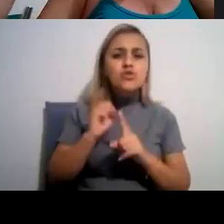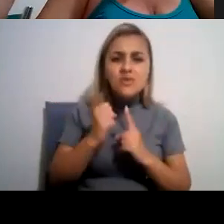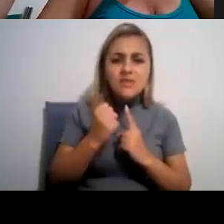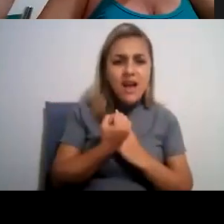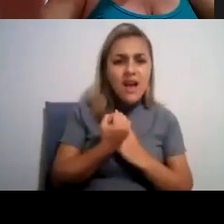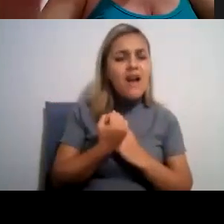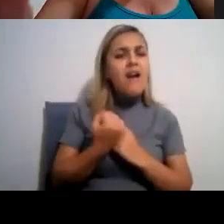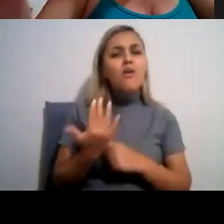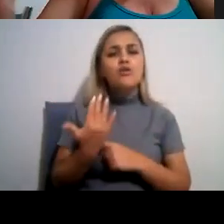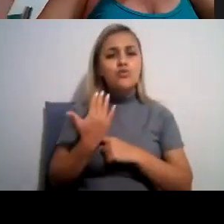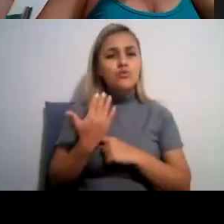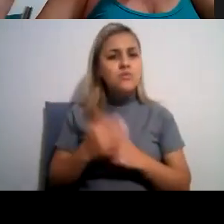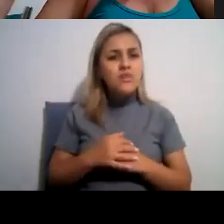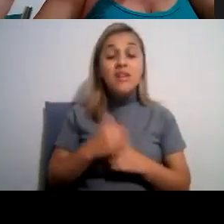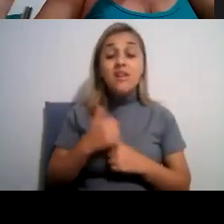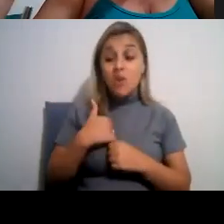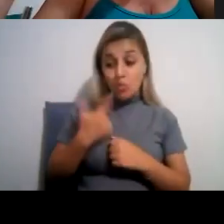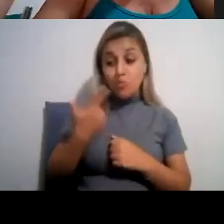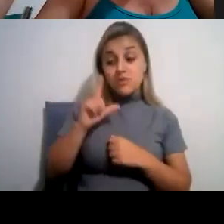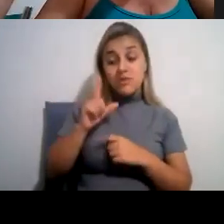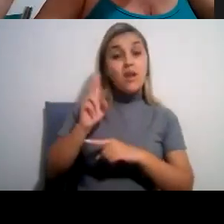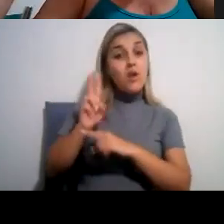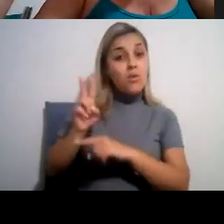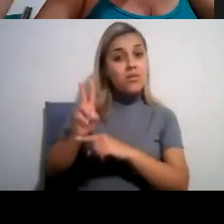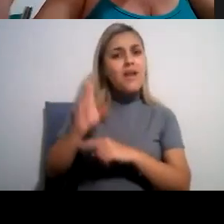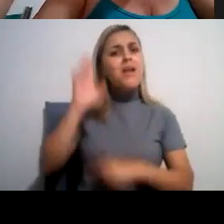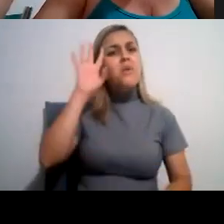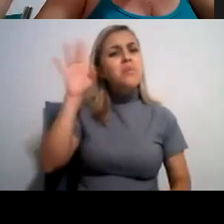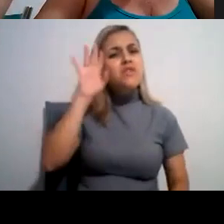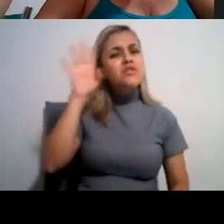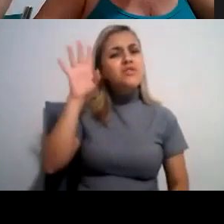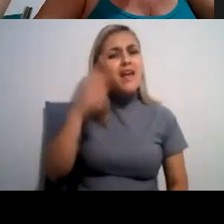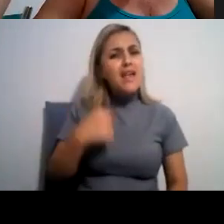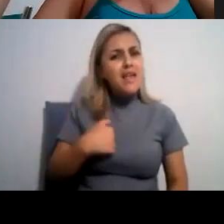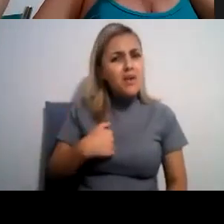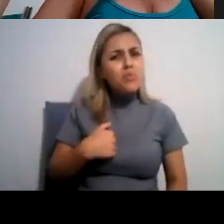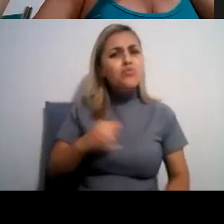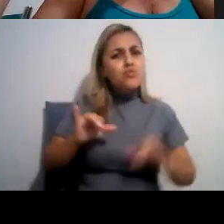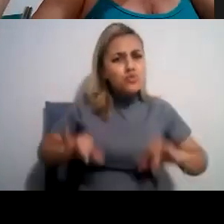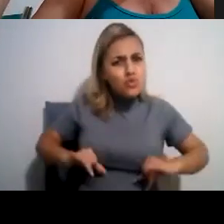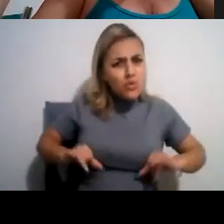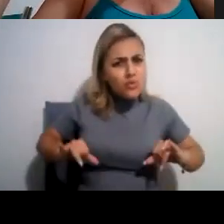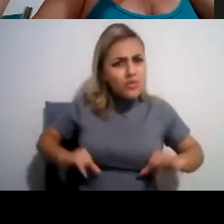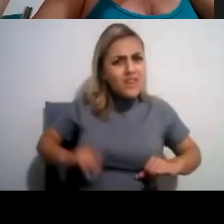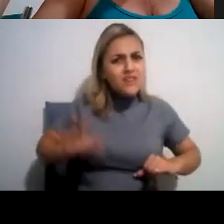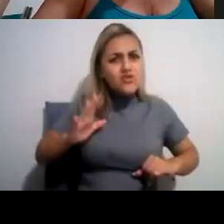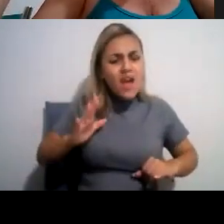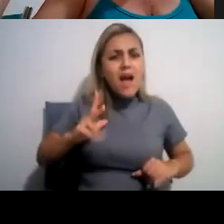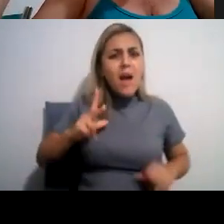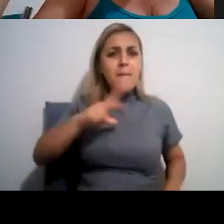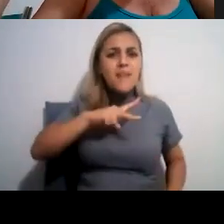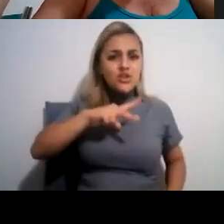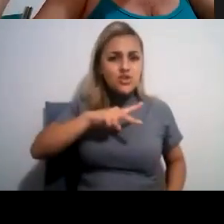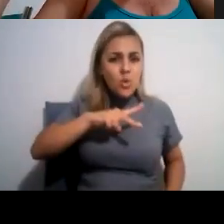fiquei imaginando, falei, gente, se eu tendo isso, sofri, imagina uma mãe que não teve